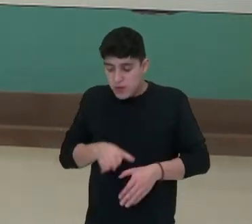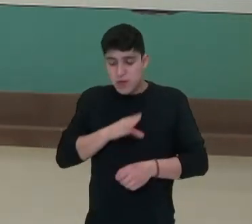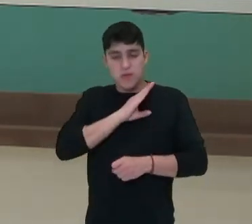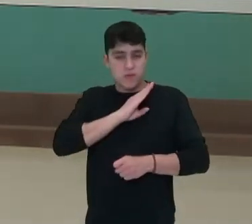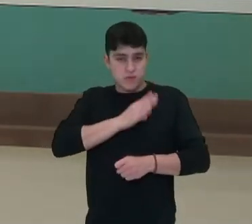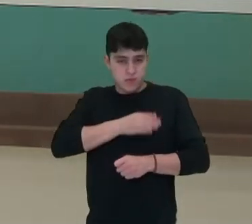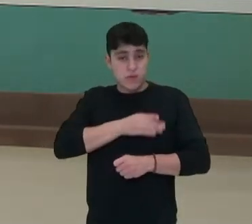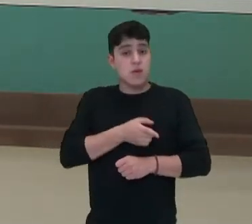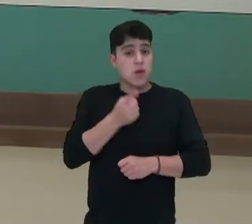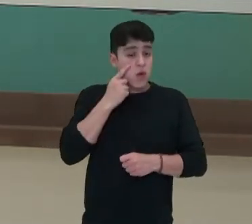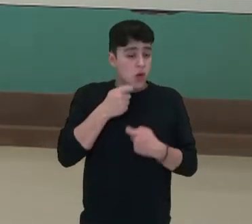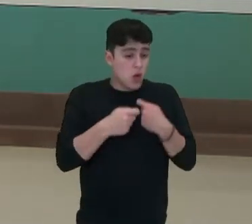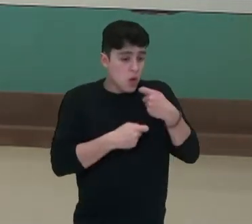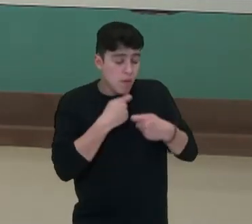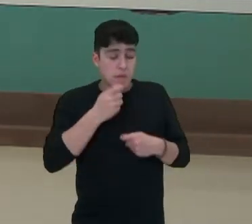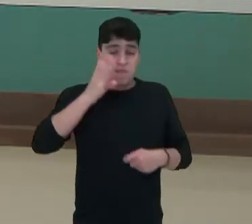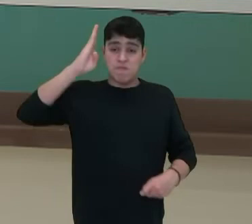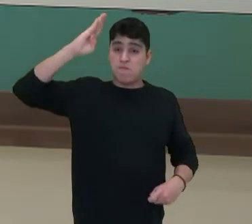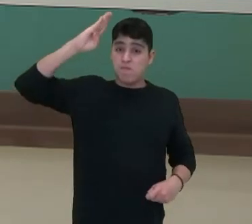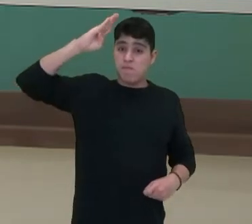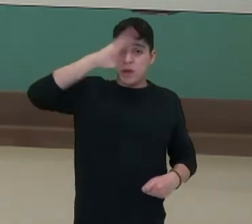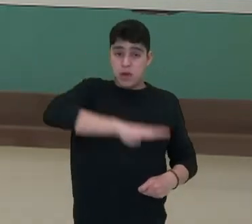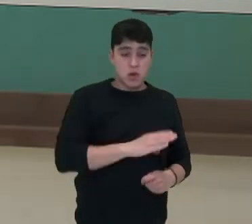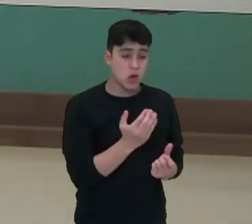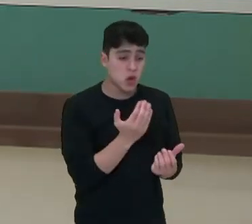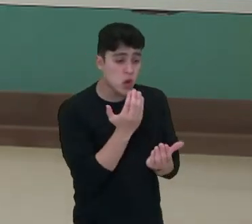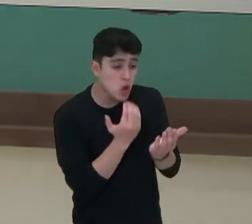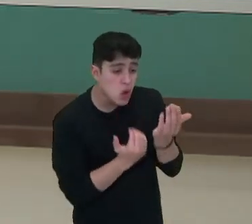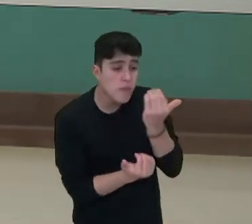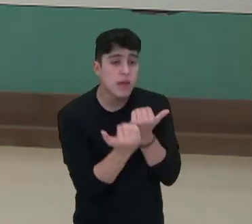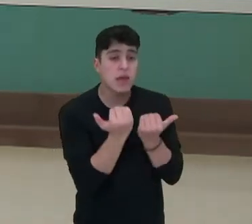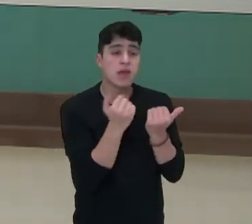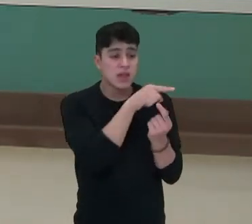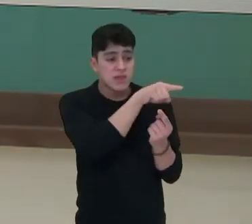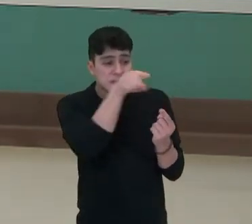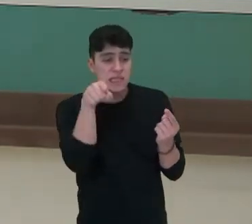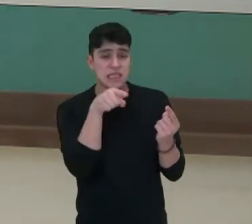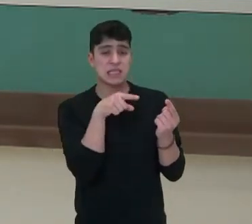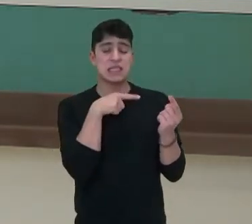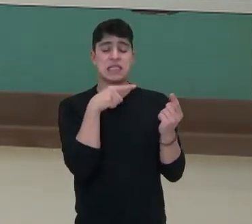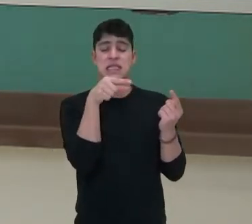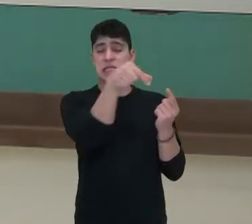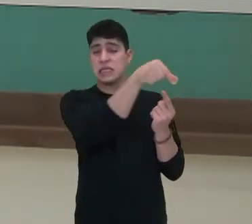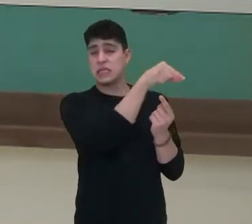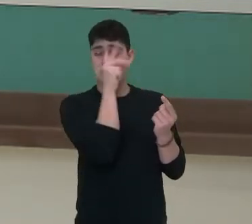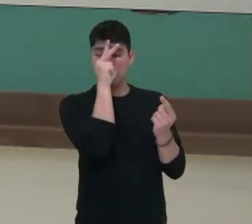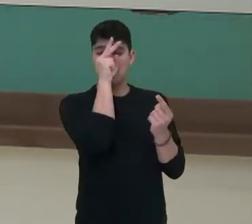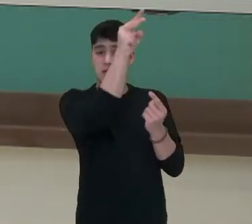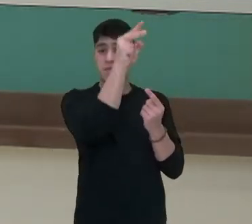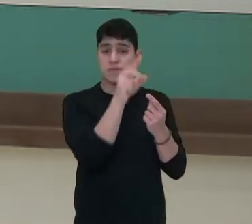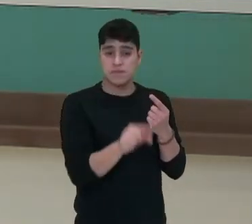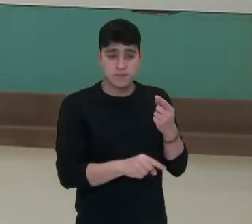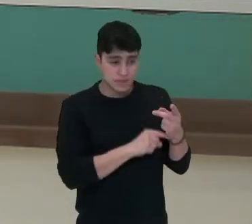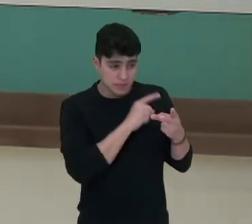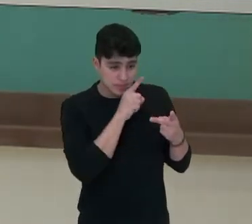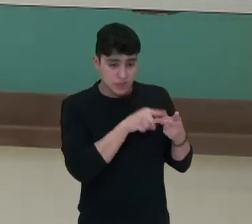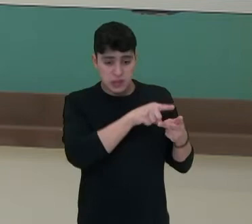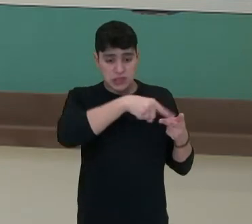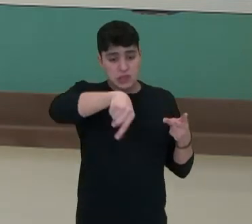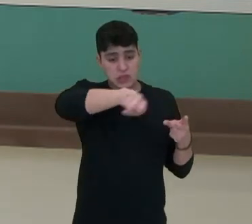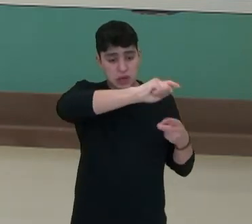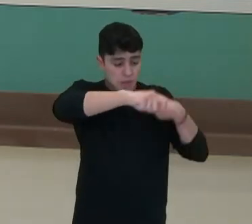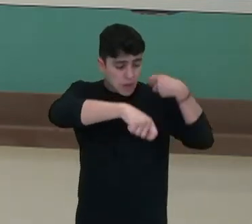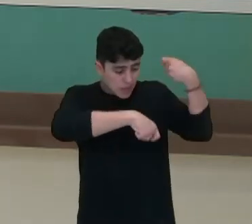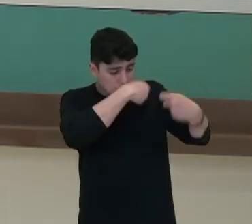má alimentação, então, alimentos com uma grande concentração de sal, uma grande